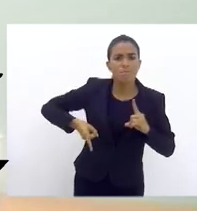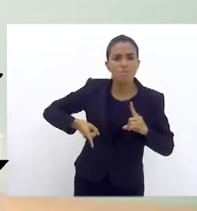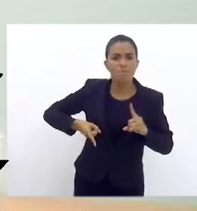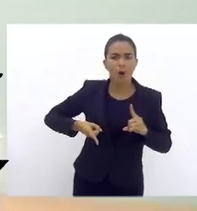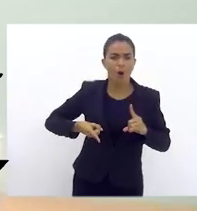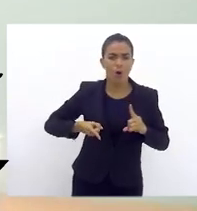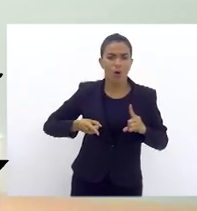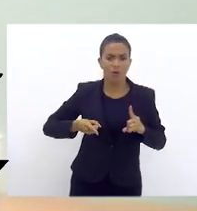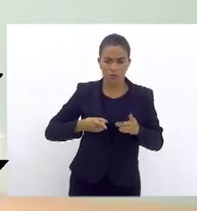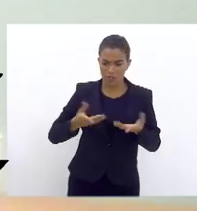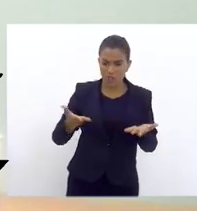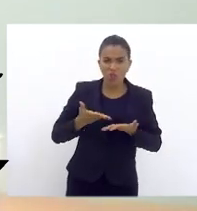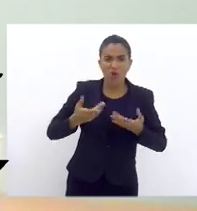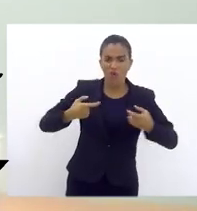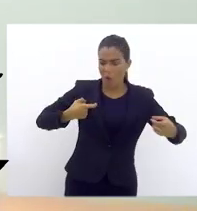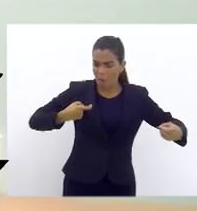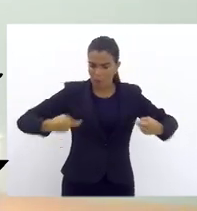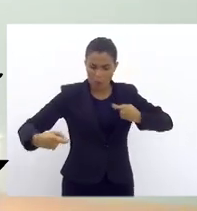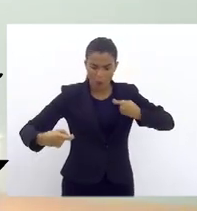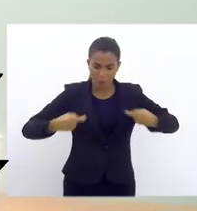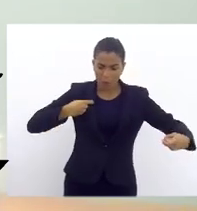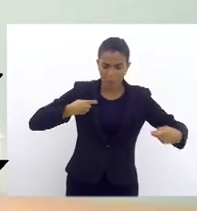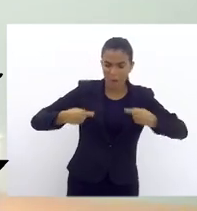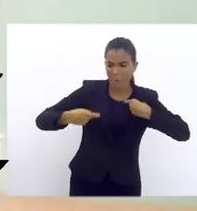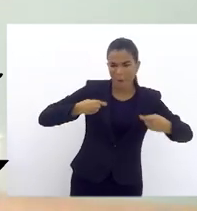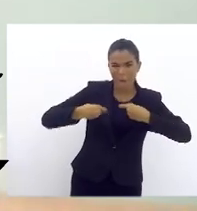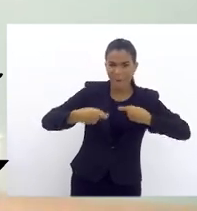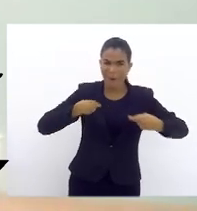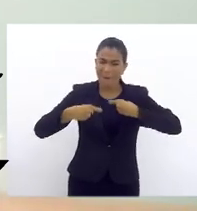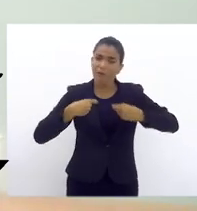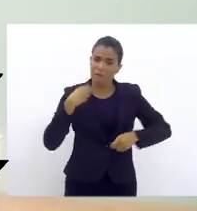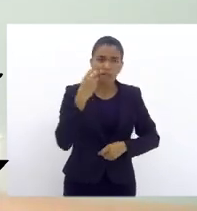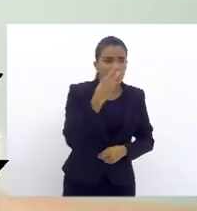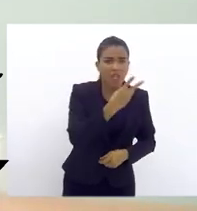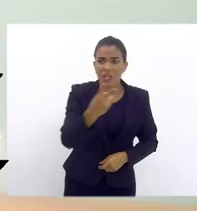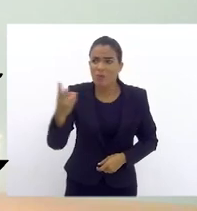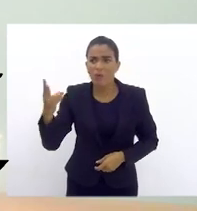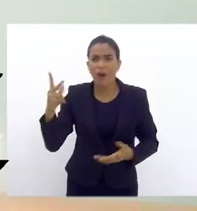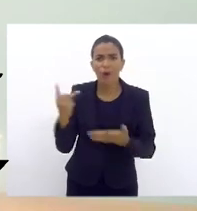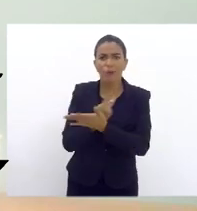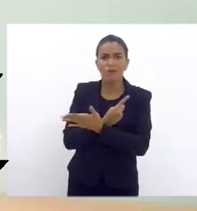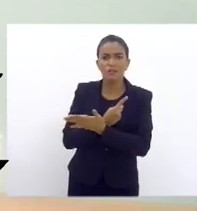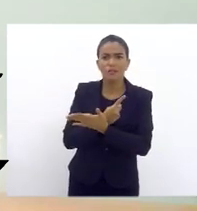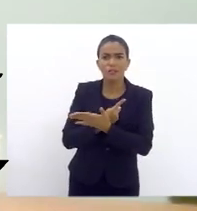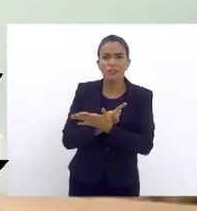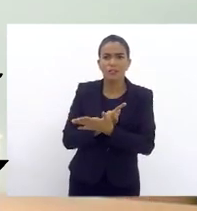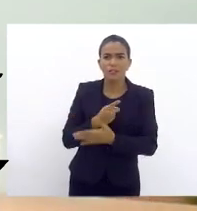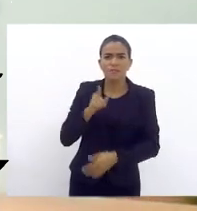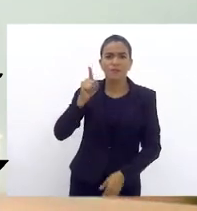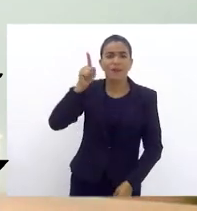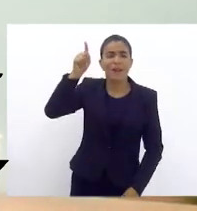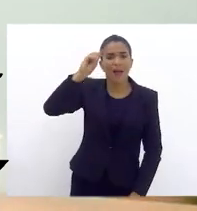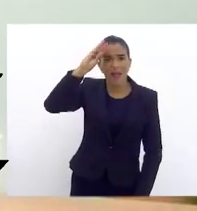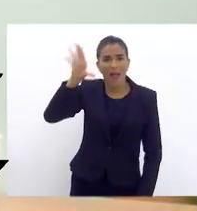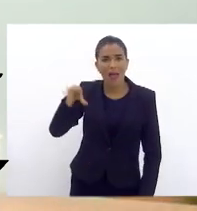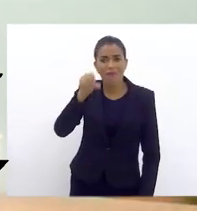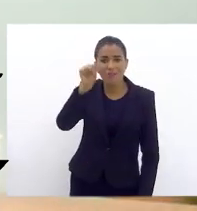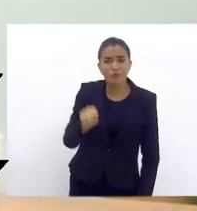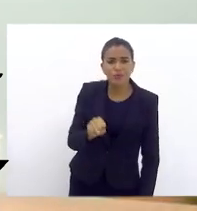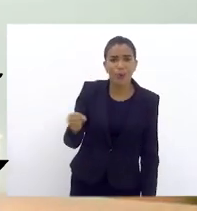trazer uma guerra ao extremo que nós vimos isso acontecer na África do